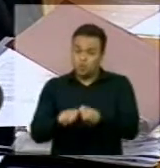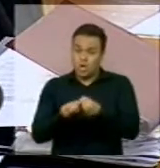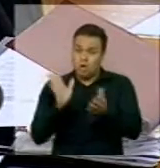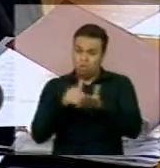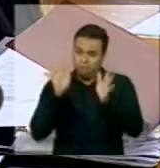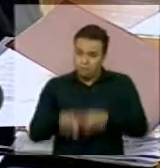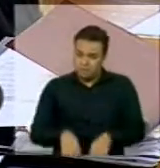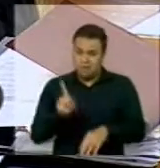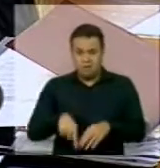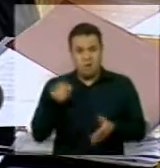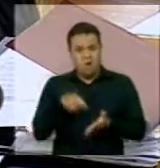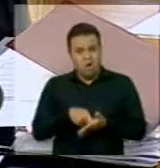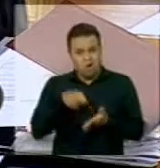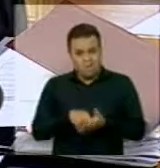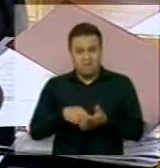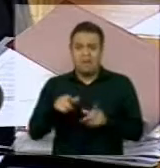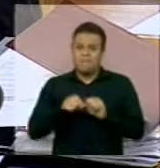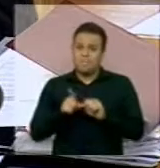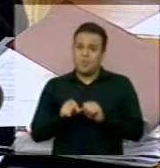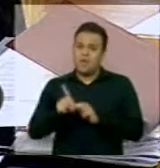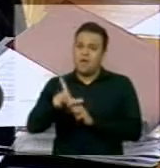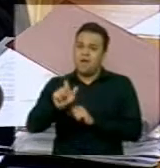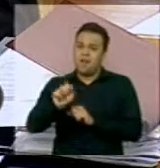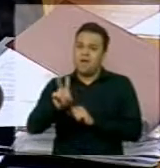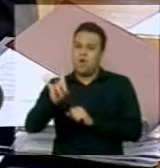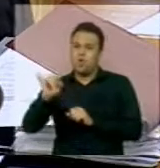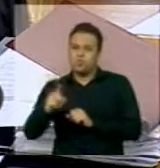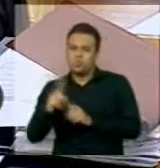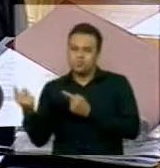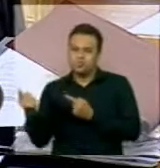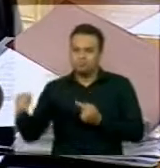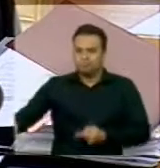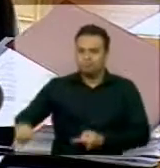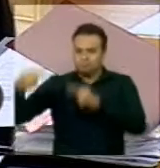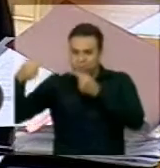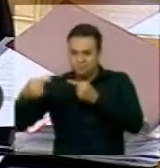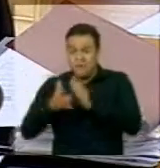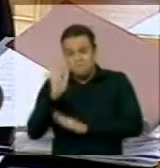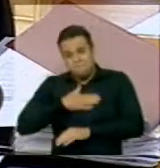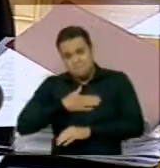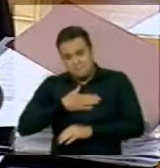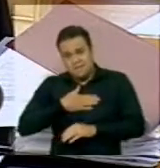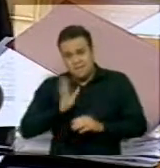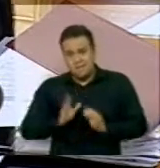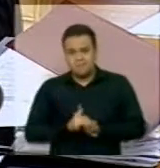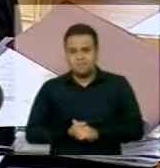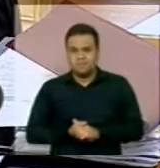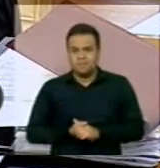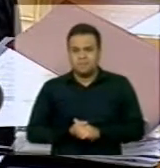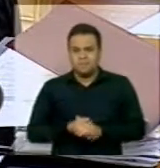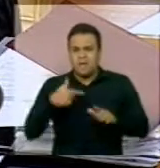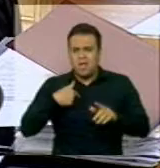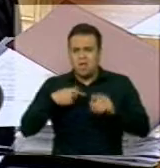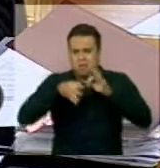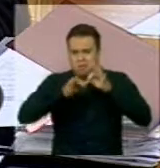final, vai obrigar que exista um laudo para confrontar com outro. Então, a minha, e não quero mais